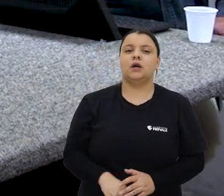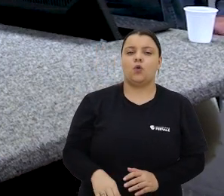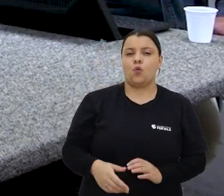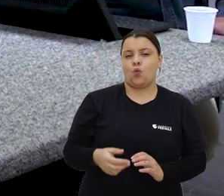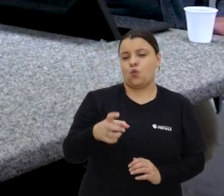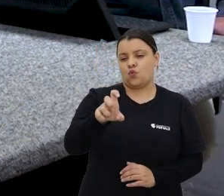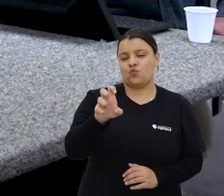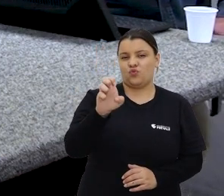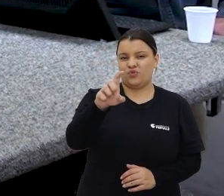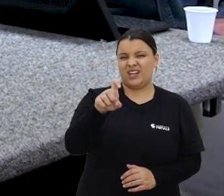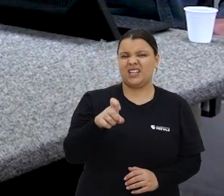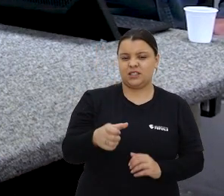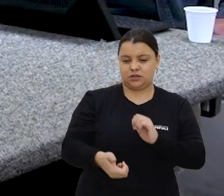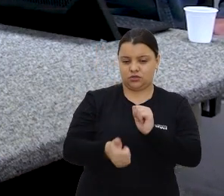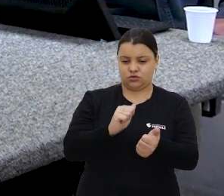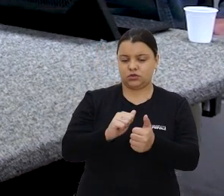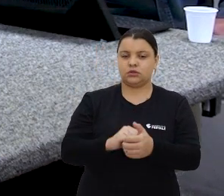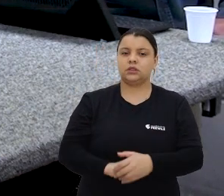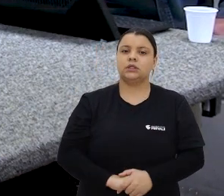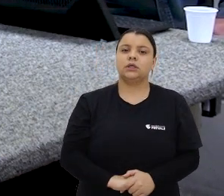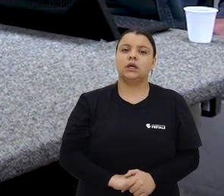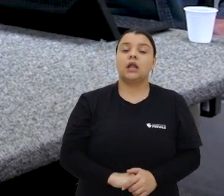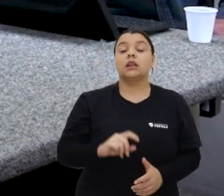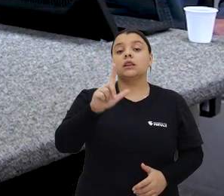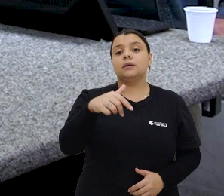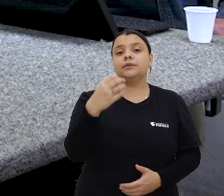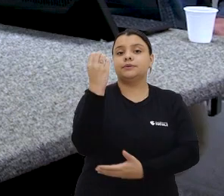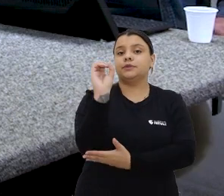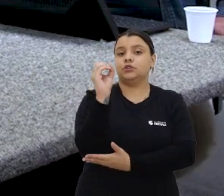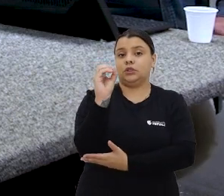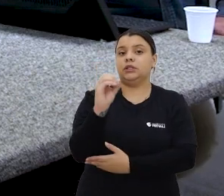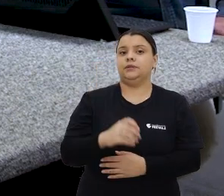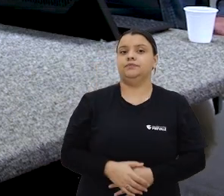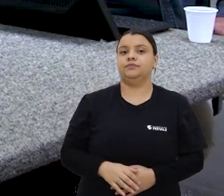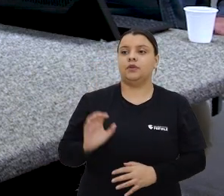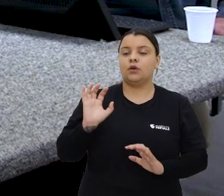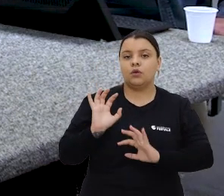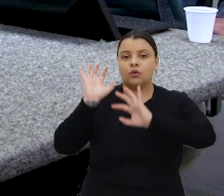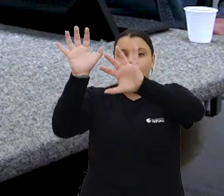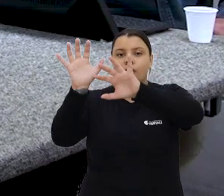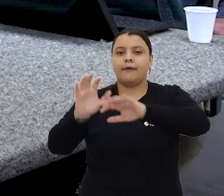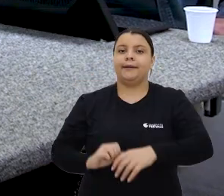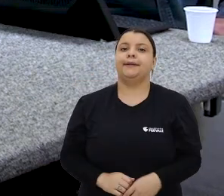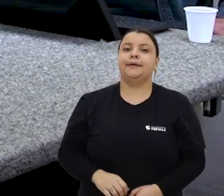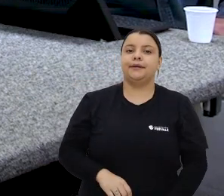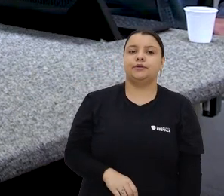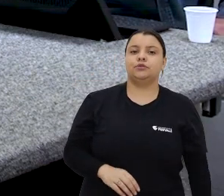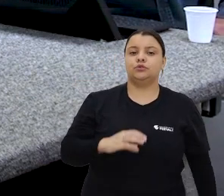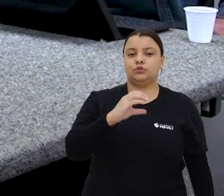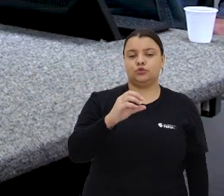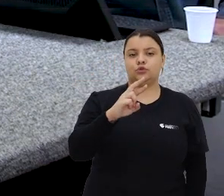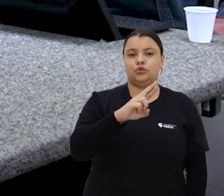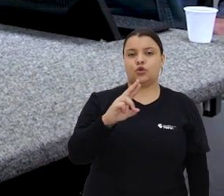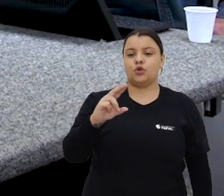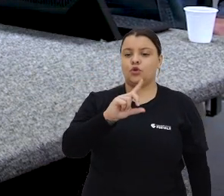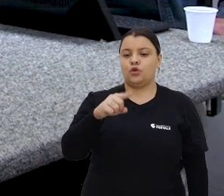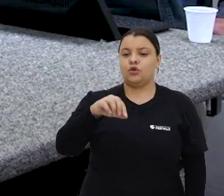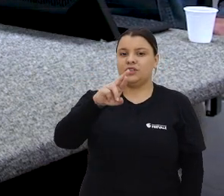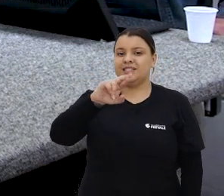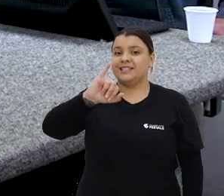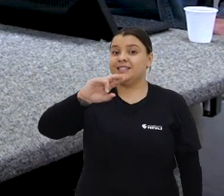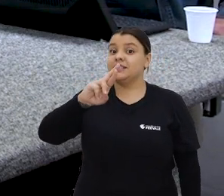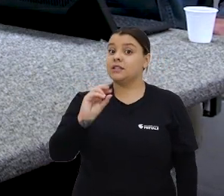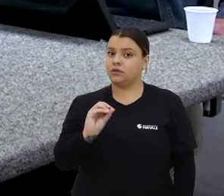futebol. Depois em Porto Alegre com o goleiro do Cruzeiro, que não foi preso porque era véspera de eleição